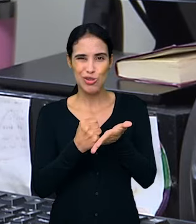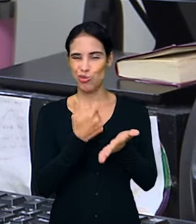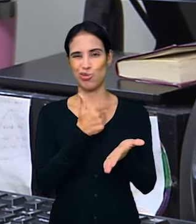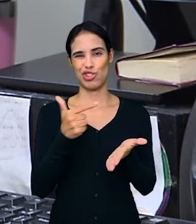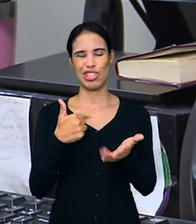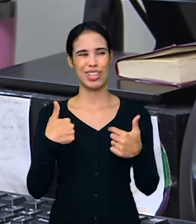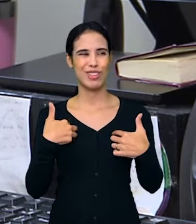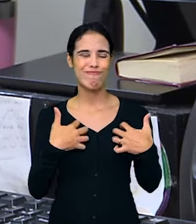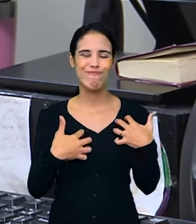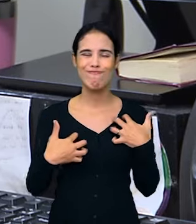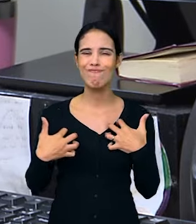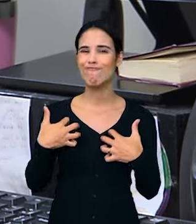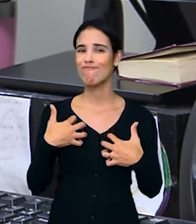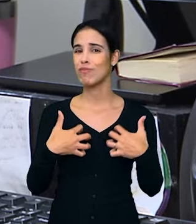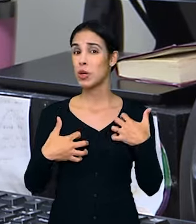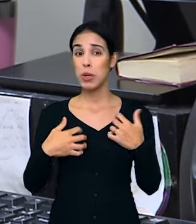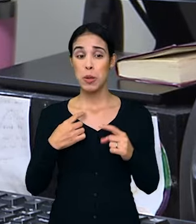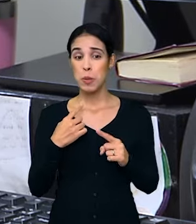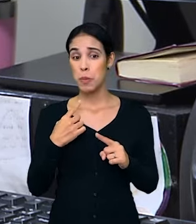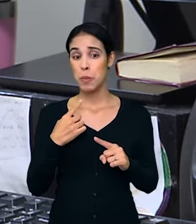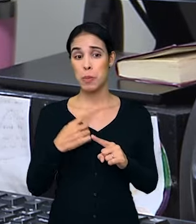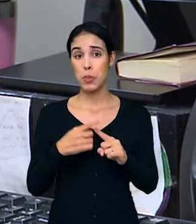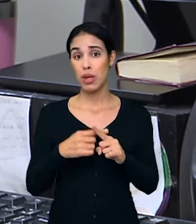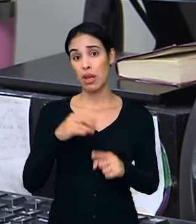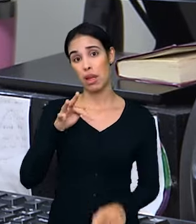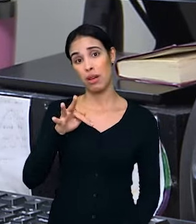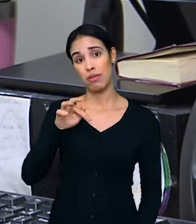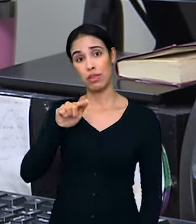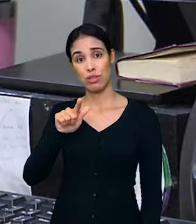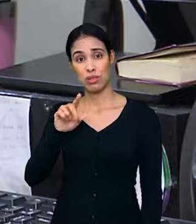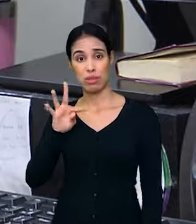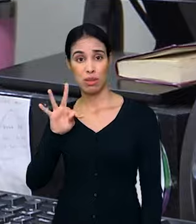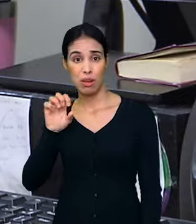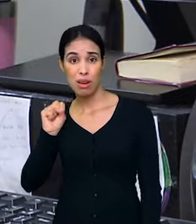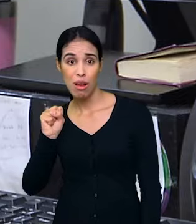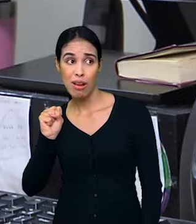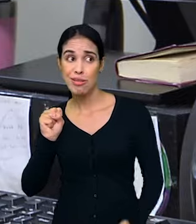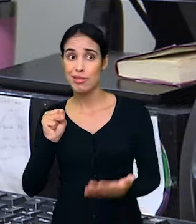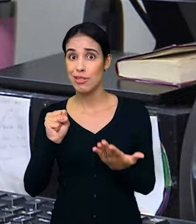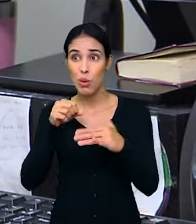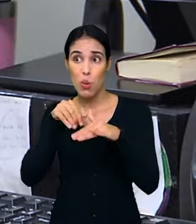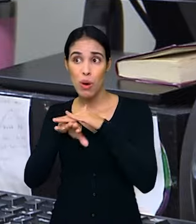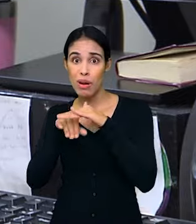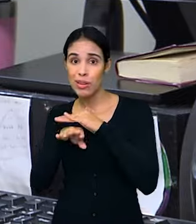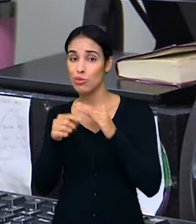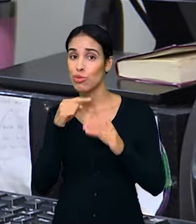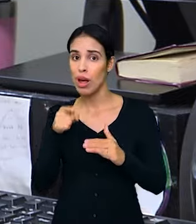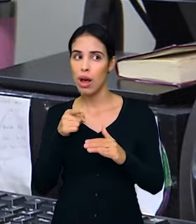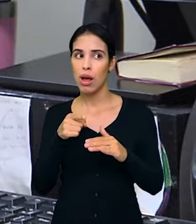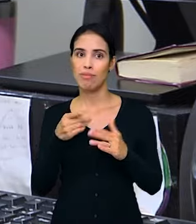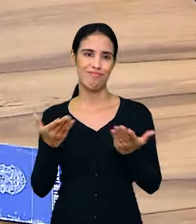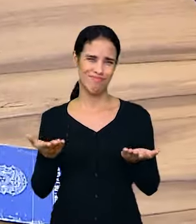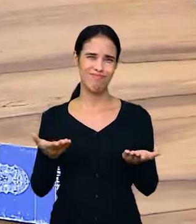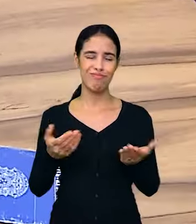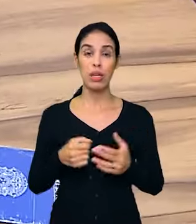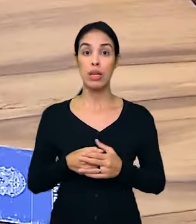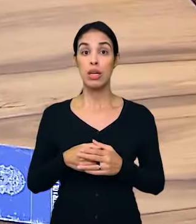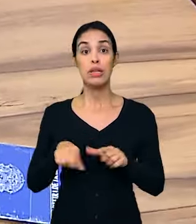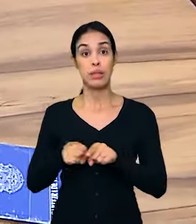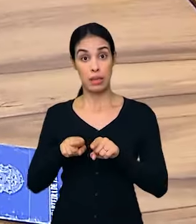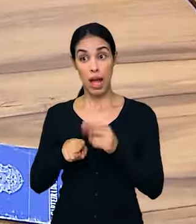sempre me incomodava. Por quê? Porque eles não retiam o FGTS, daí eles poderiam até dizer que eu não trabalhava lá.